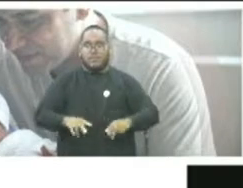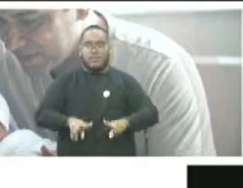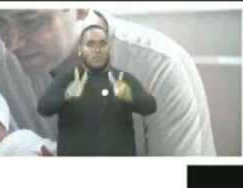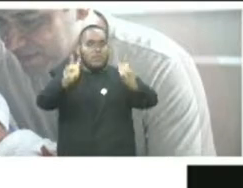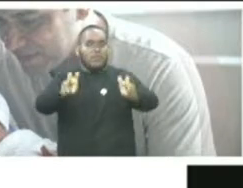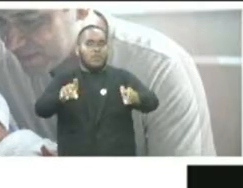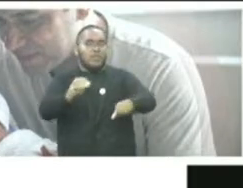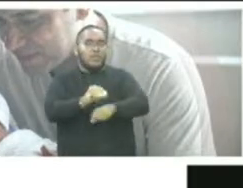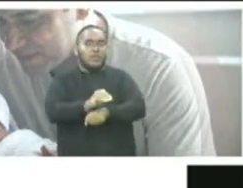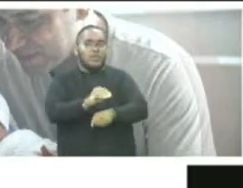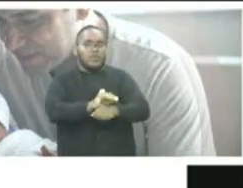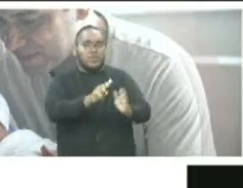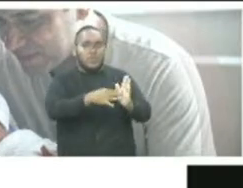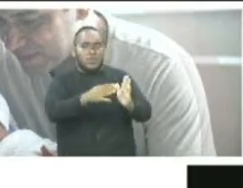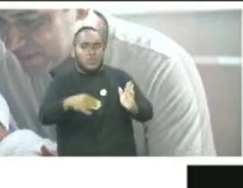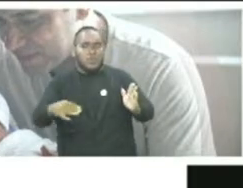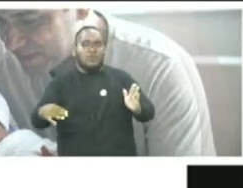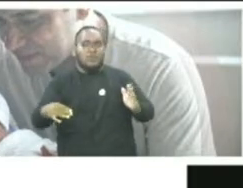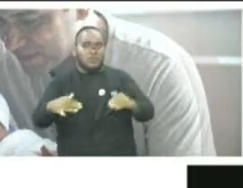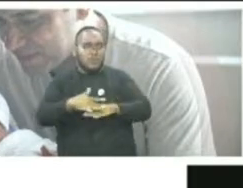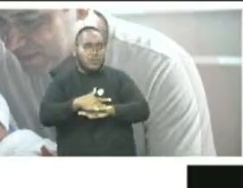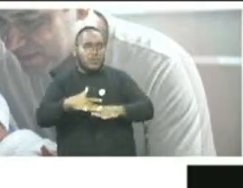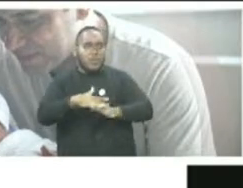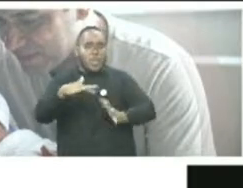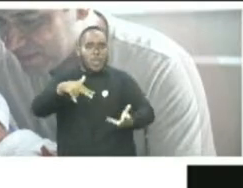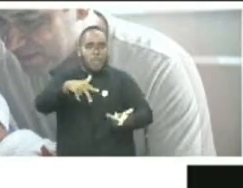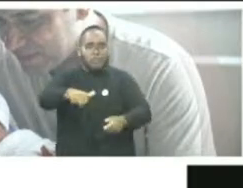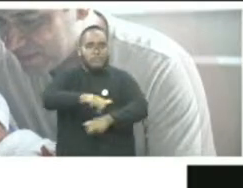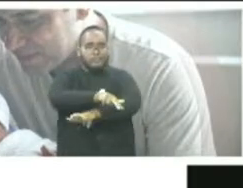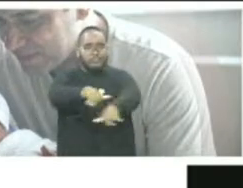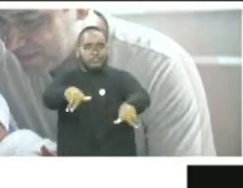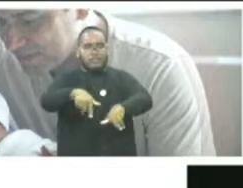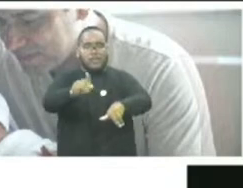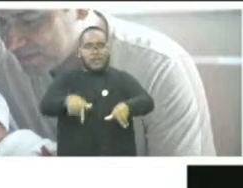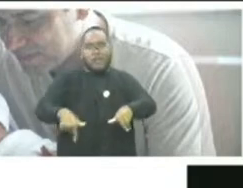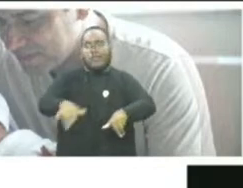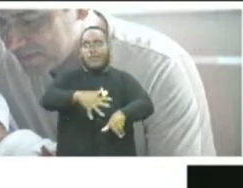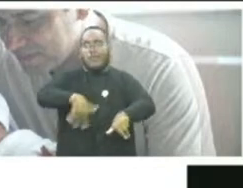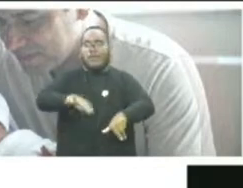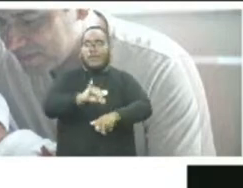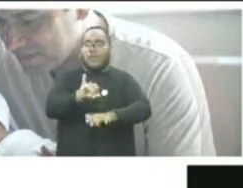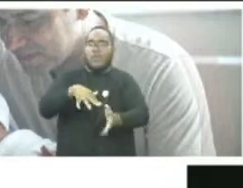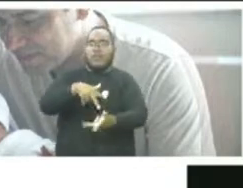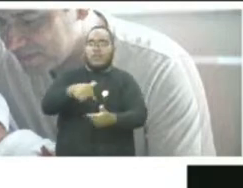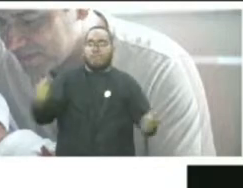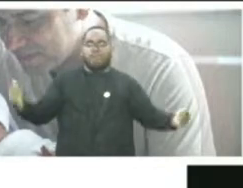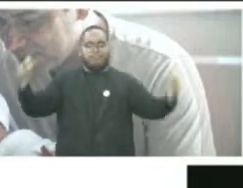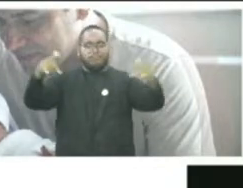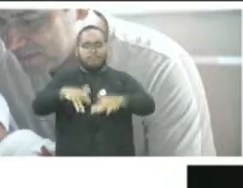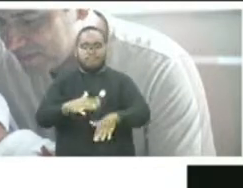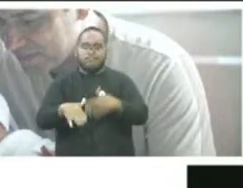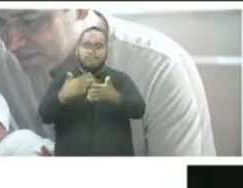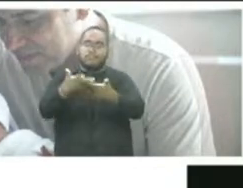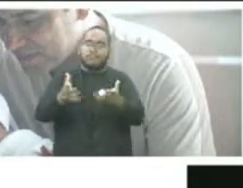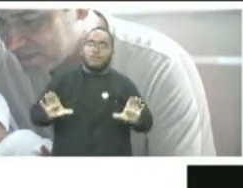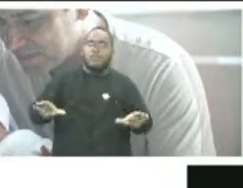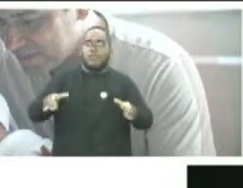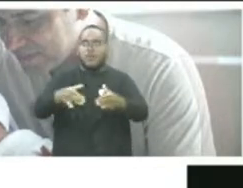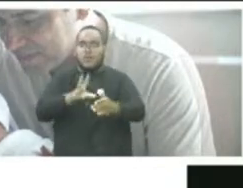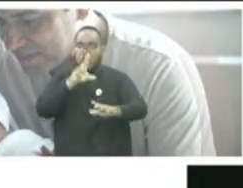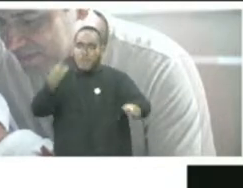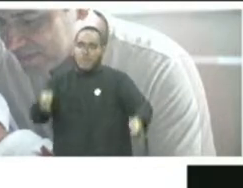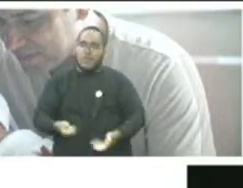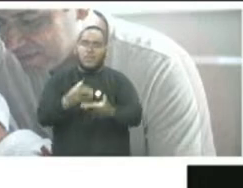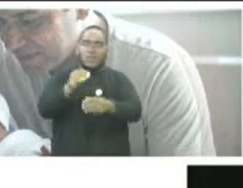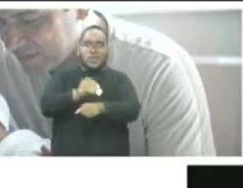diverso. Então, o evento vai ser um espaço internacional de troca de experiências, construção coletiva e fortalecimento do cuidado neonatal humanizado e